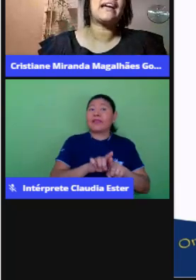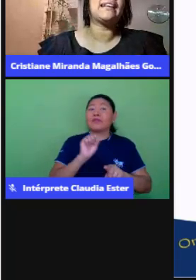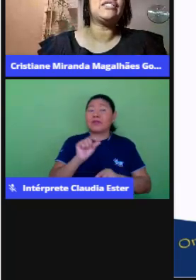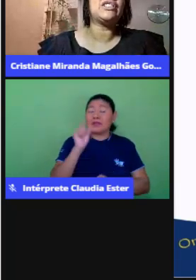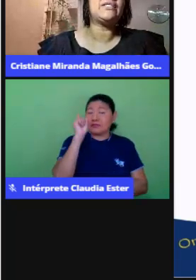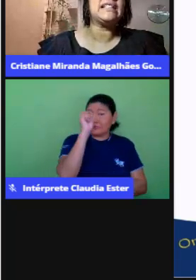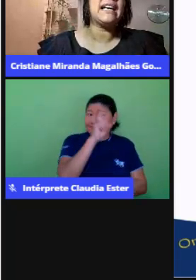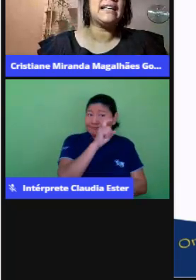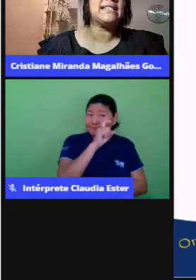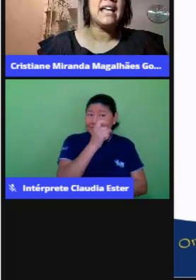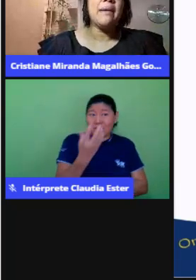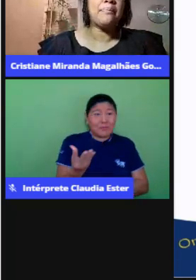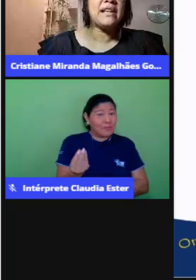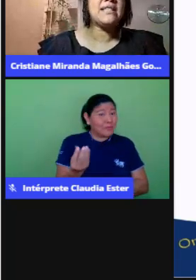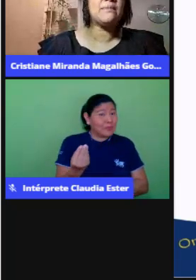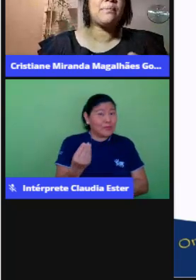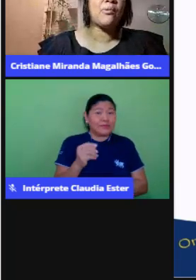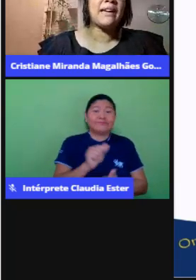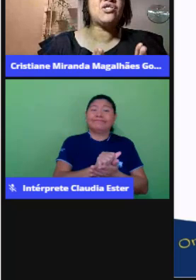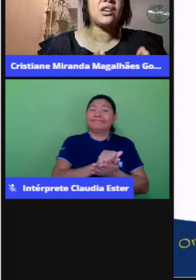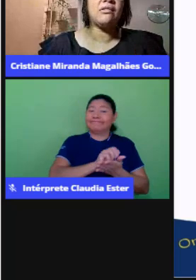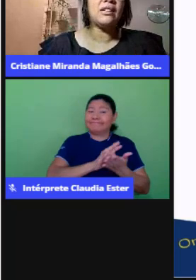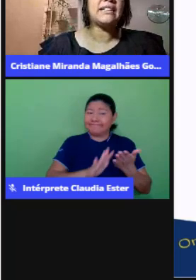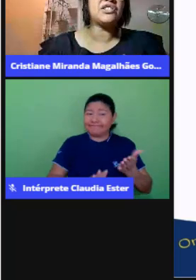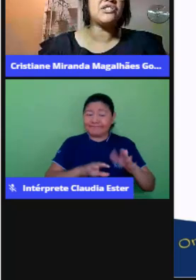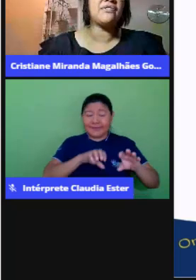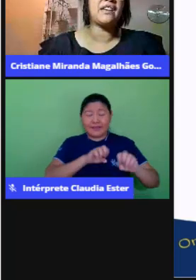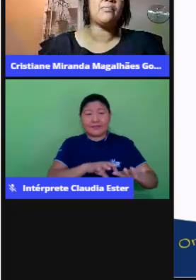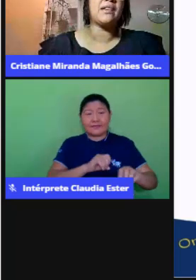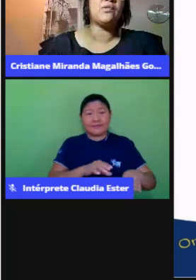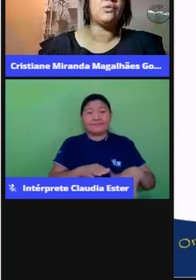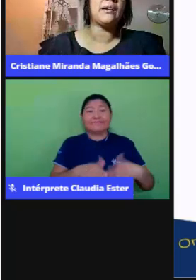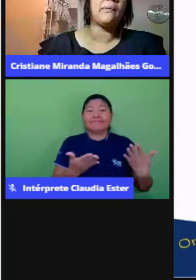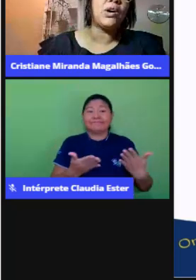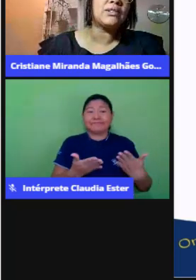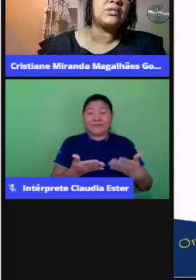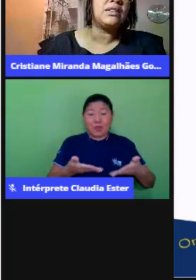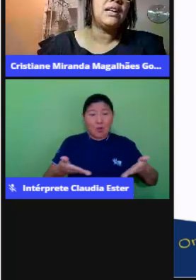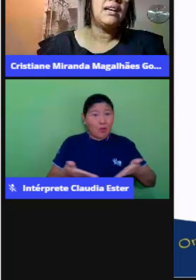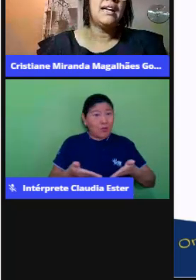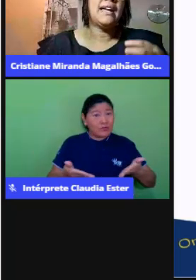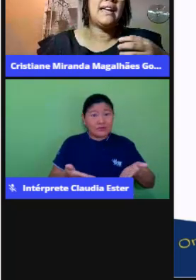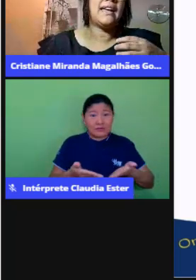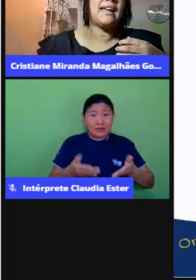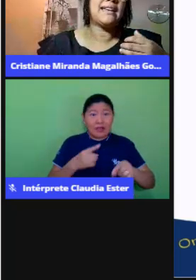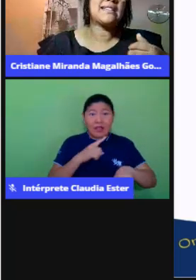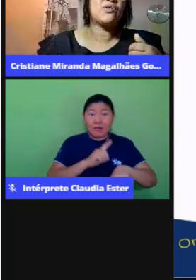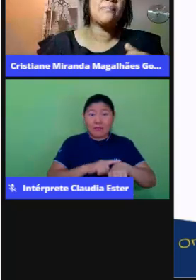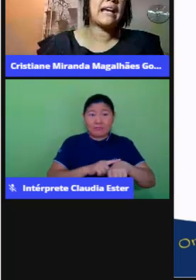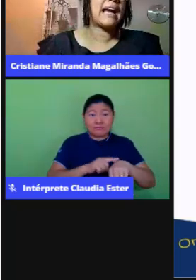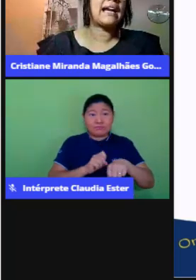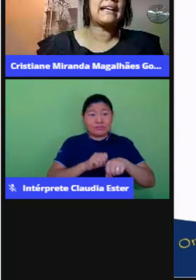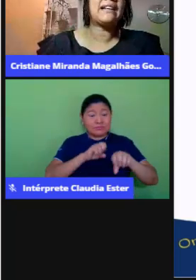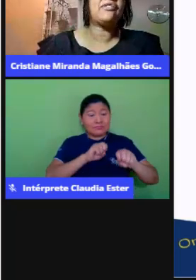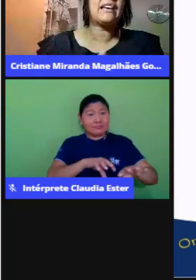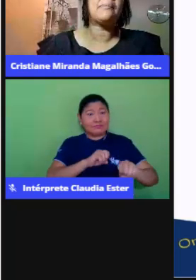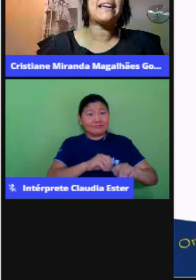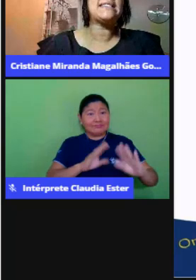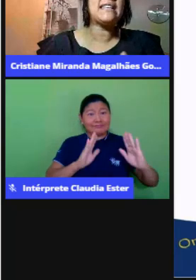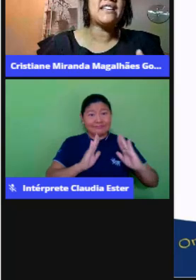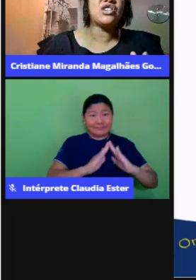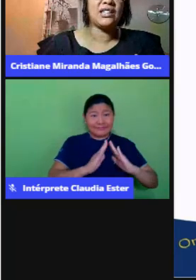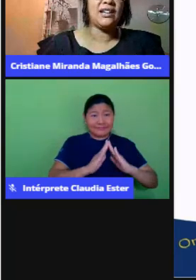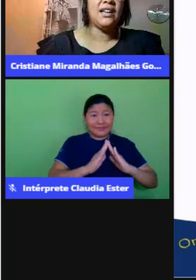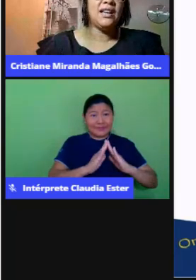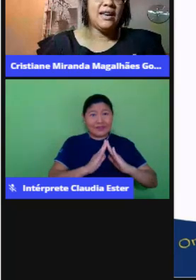grande sobrecarga de atividades. Principalmente agora que a gente vê no período remoto, essa sobrecarga ela fica